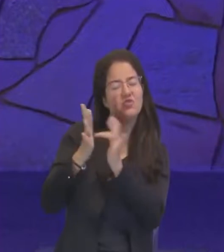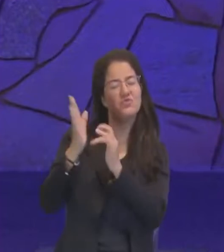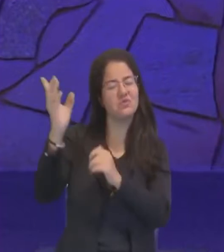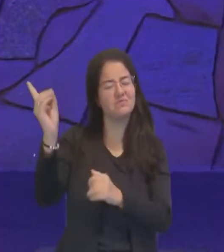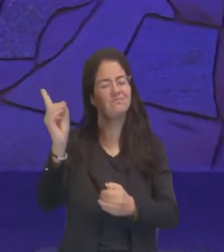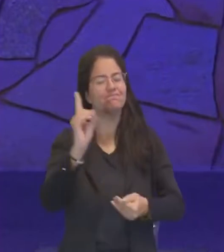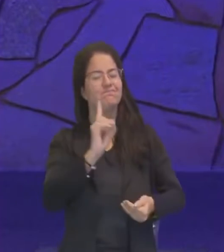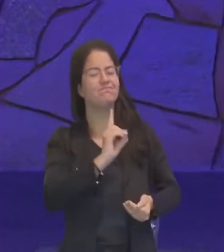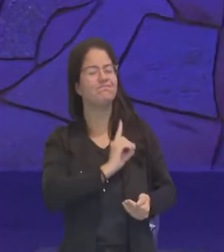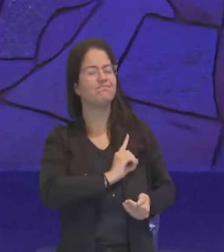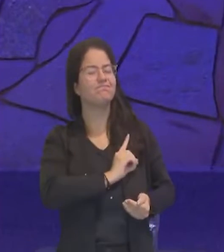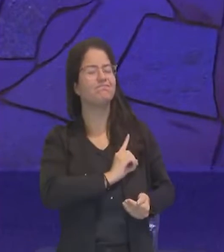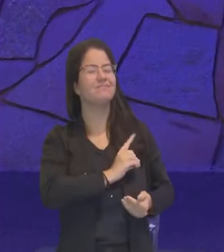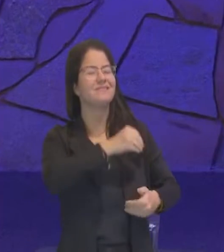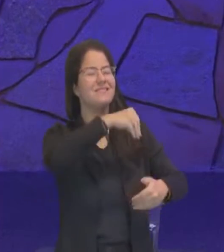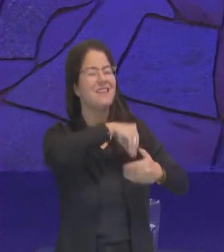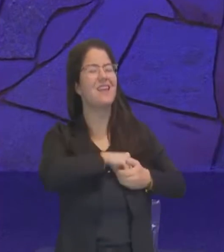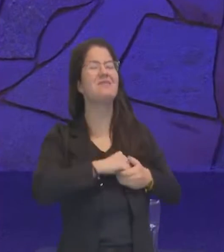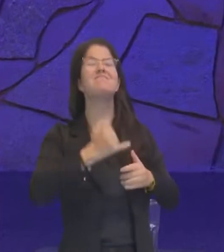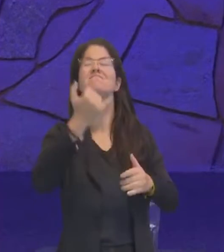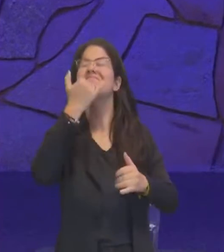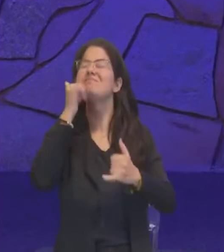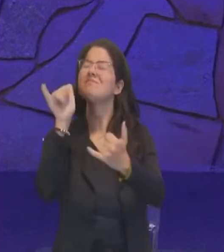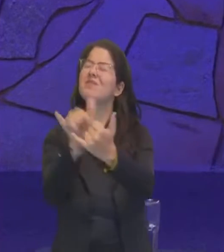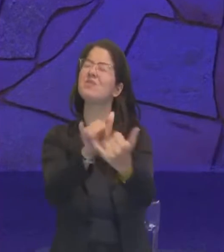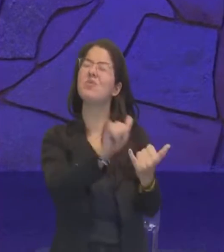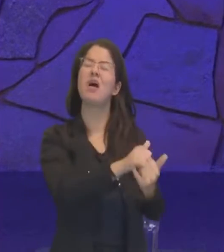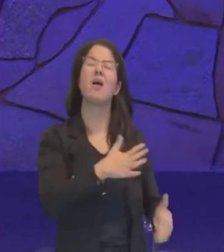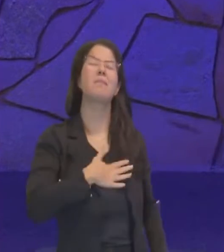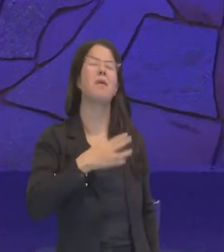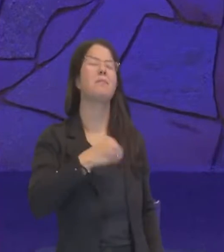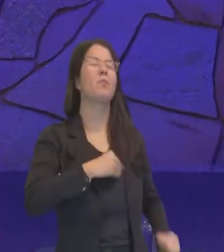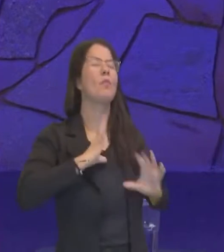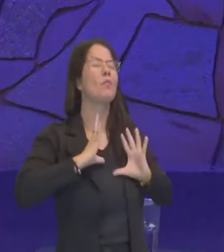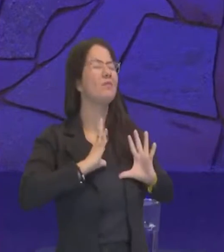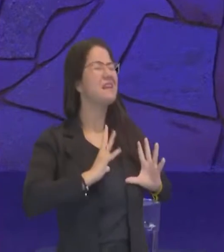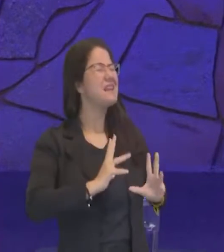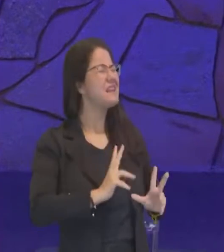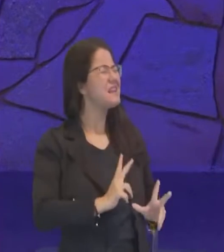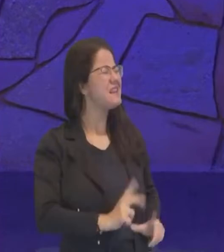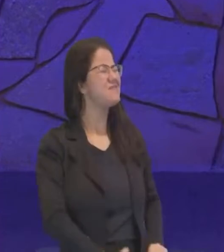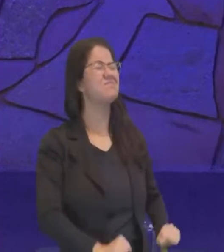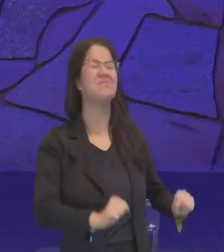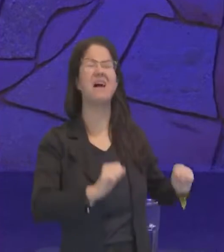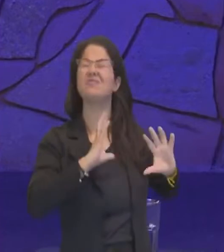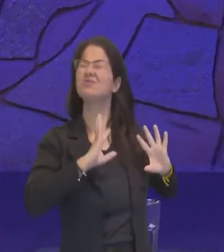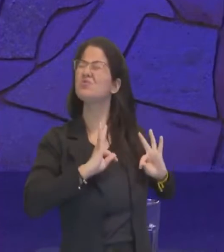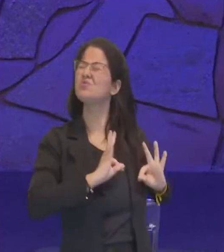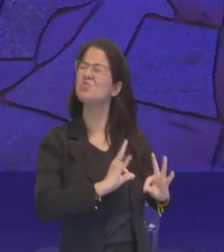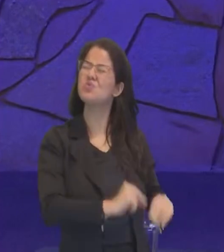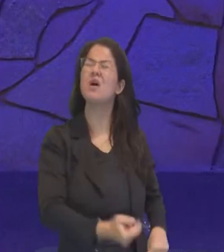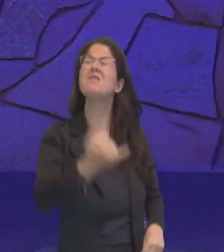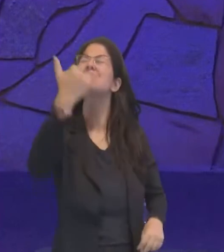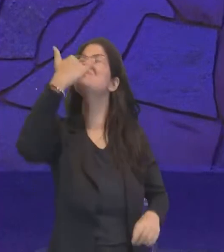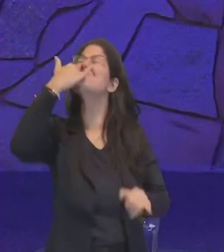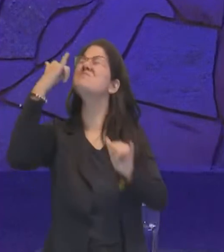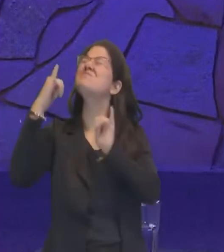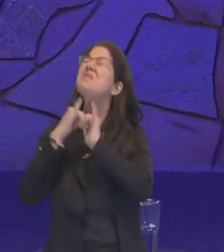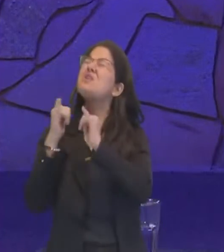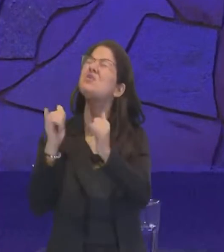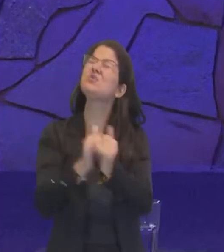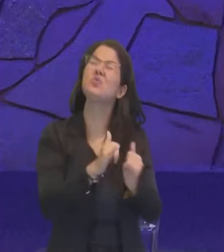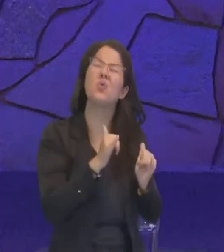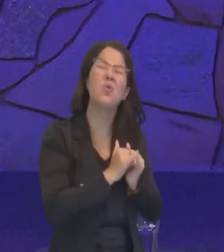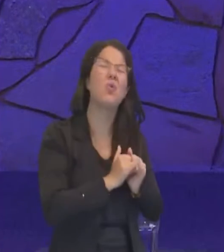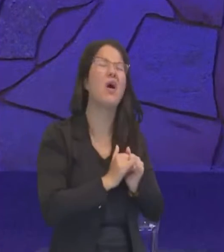coração, perdoar os meus pecados, limpar os meus pecados, perdoar toda a minha